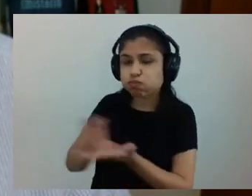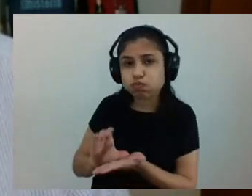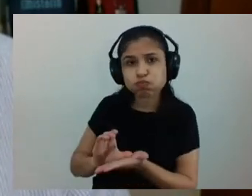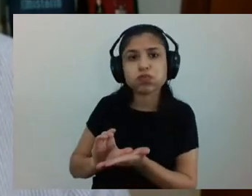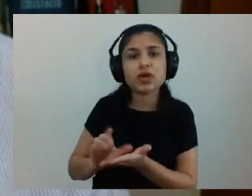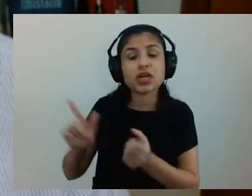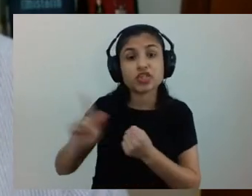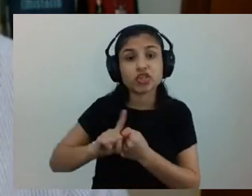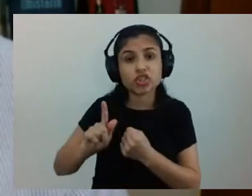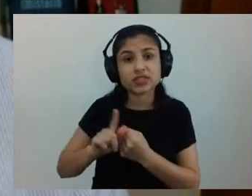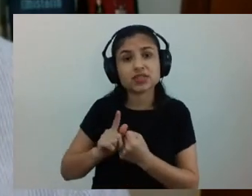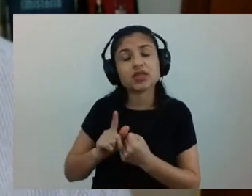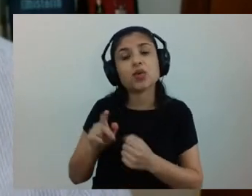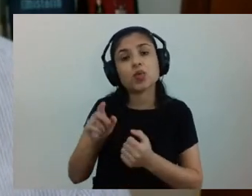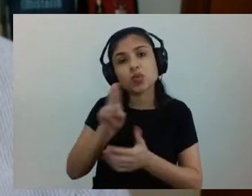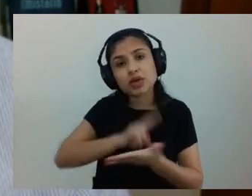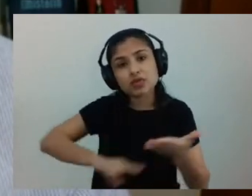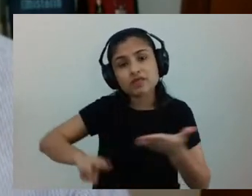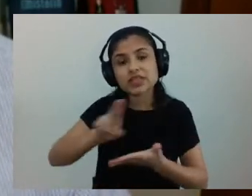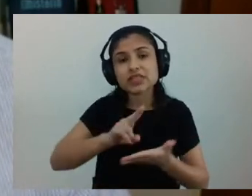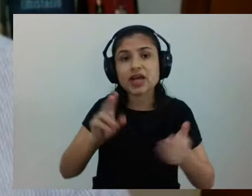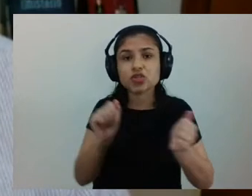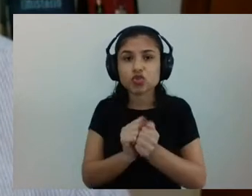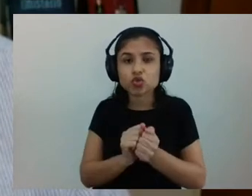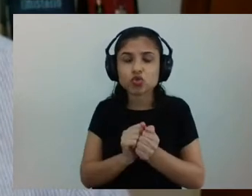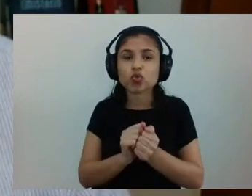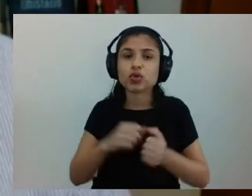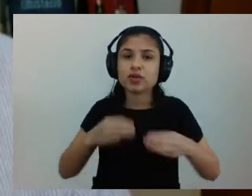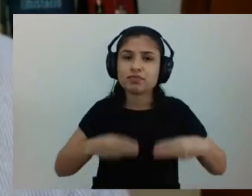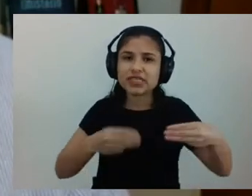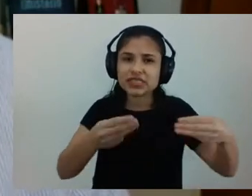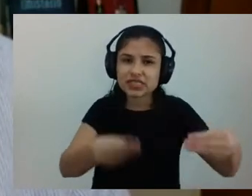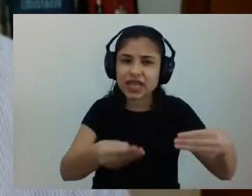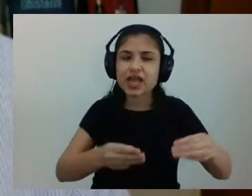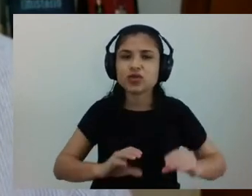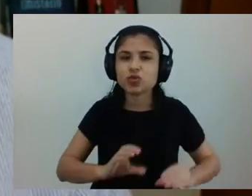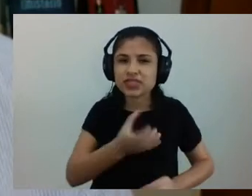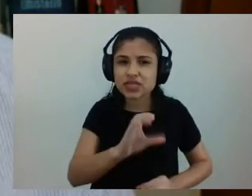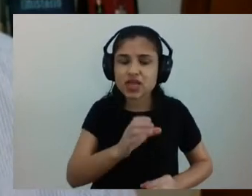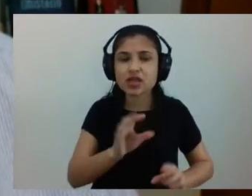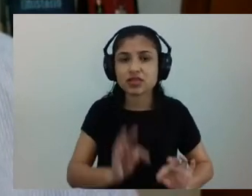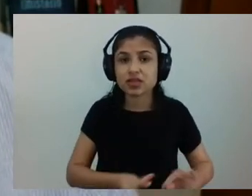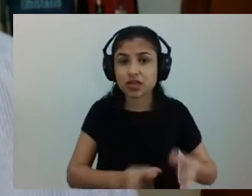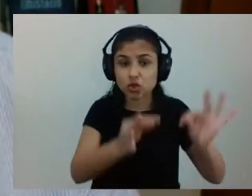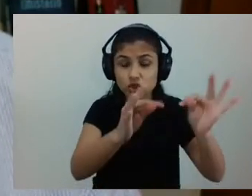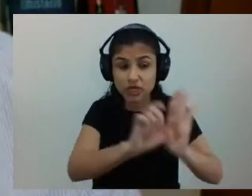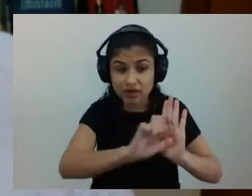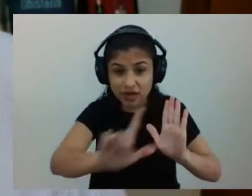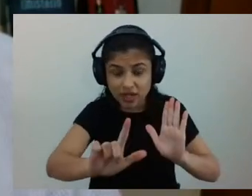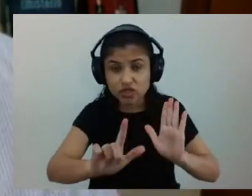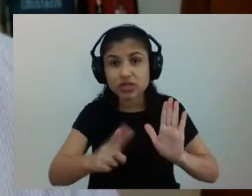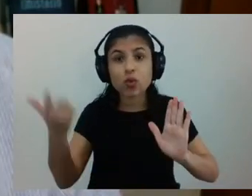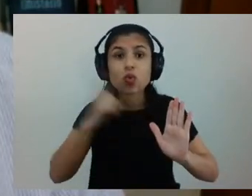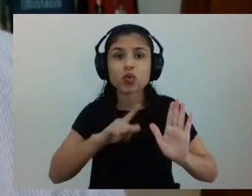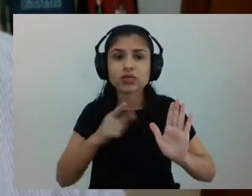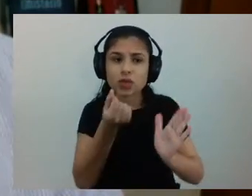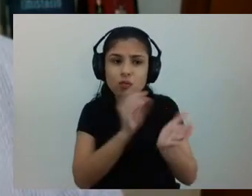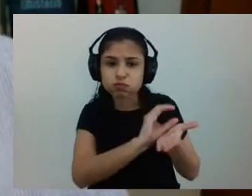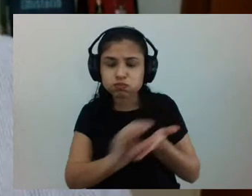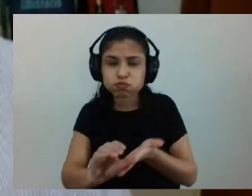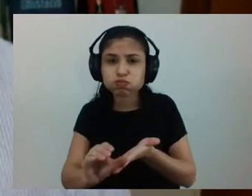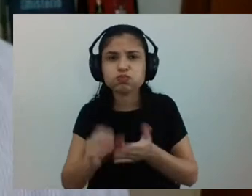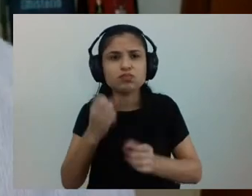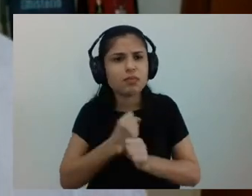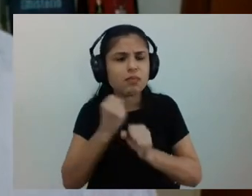na universidade junto ao Ministério da Ciência e Tecnologia, para gerar um edital que permitiu a concluir todas as obras. Fico